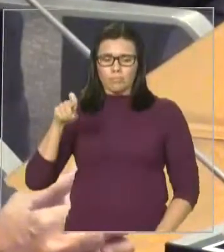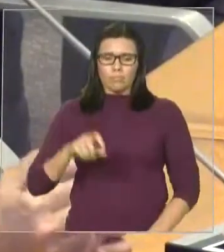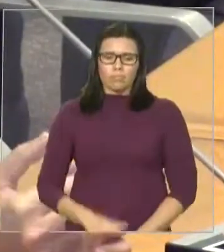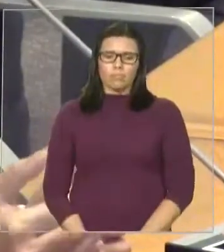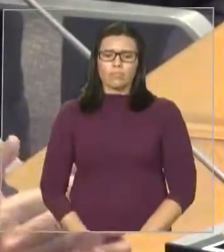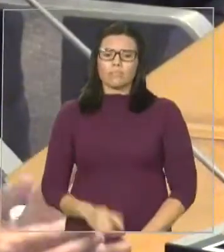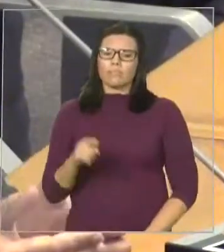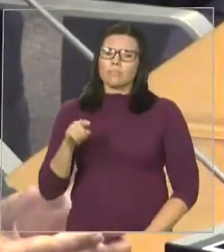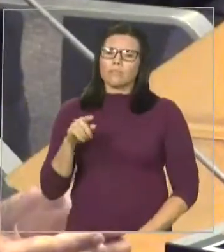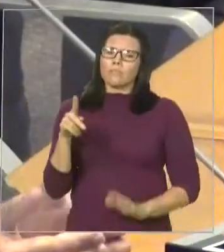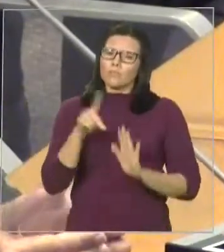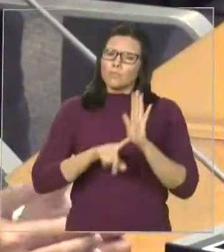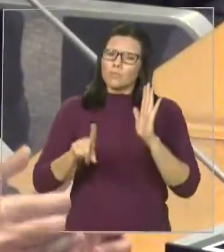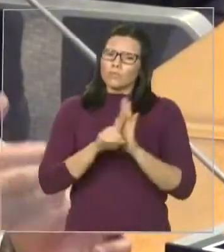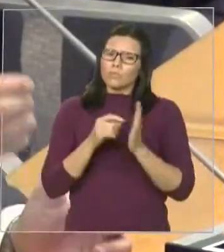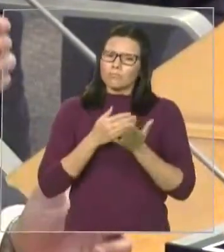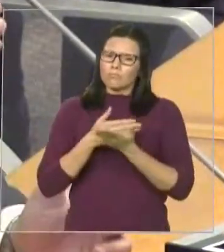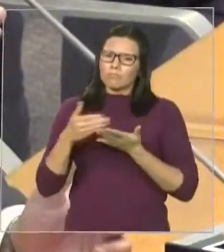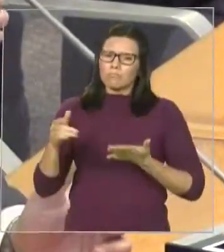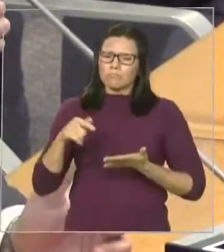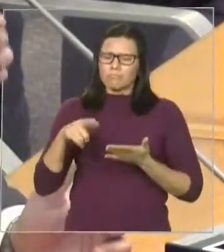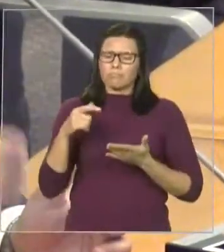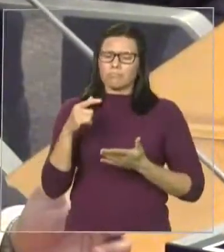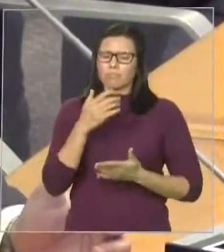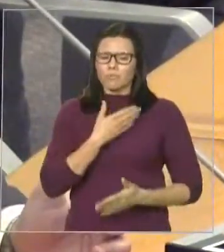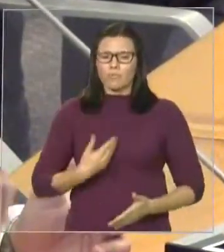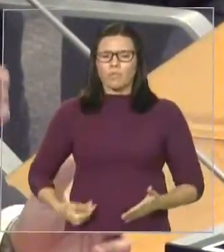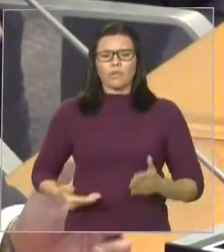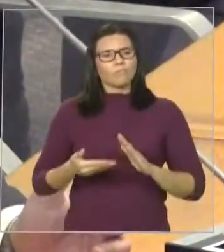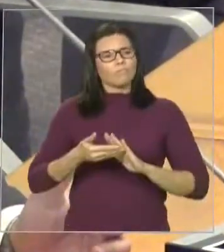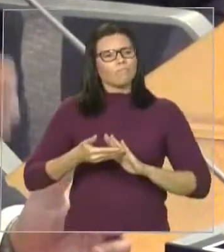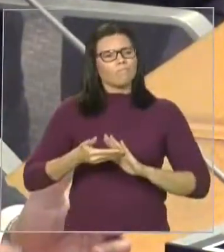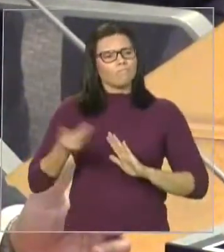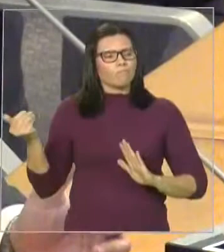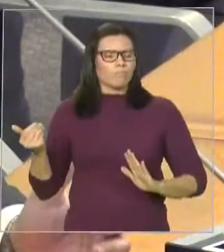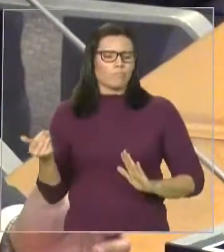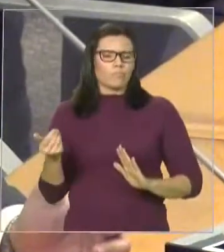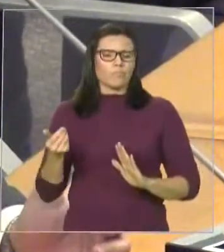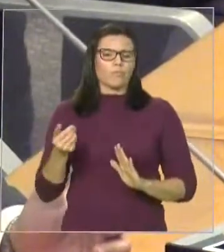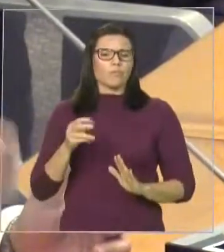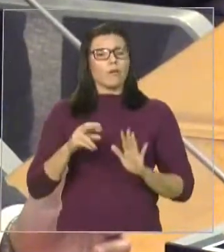onde o projeto inicial do governo tirava os representantes da Polícia Militar,